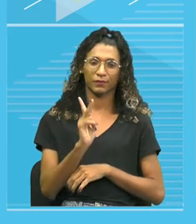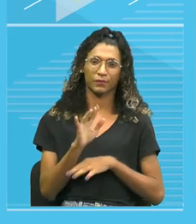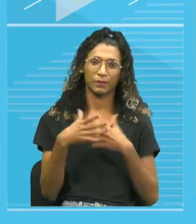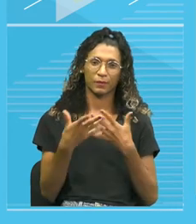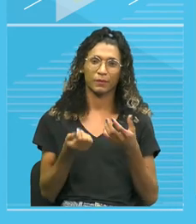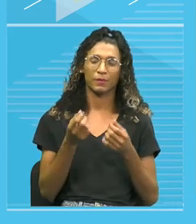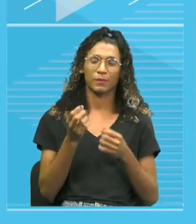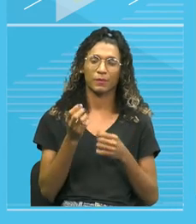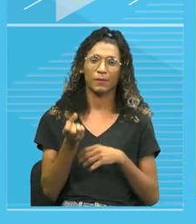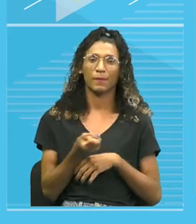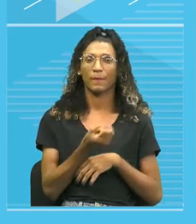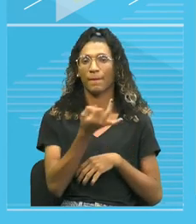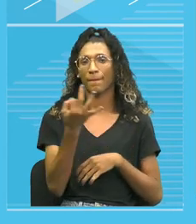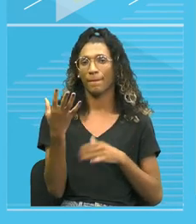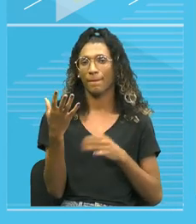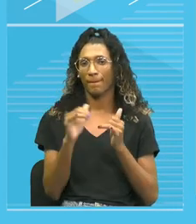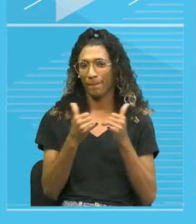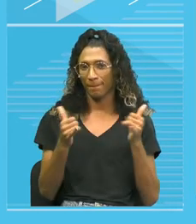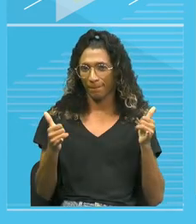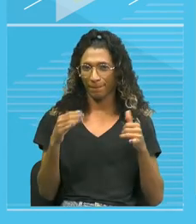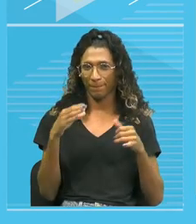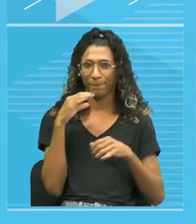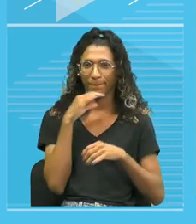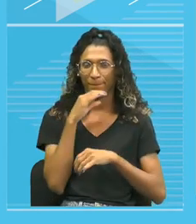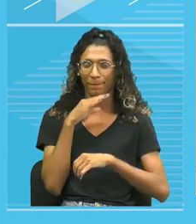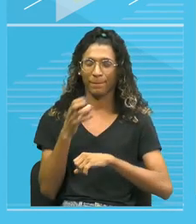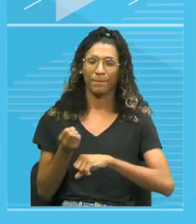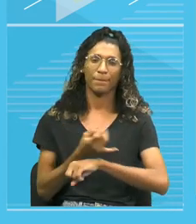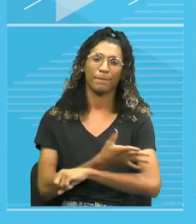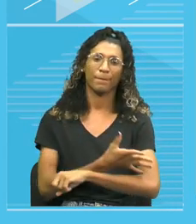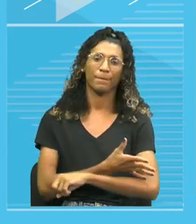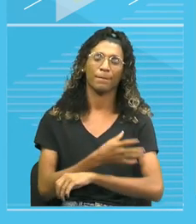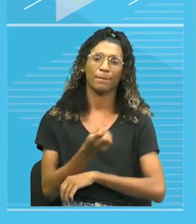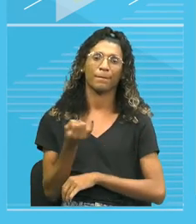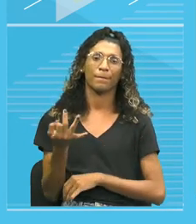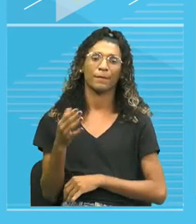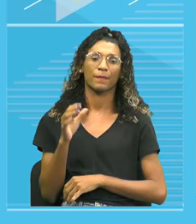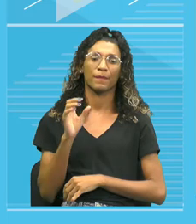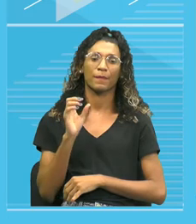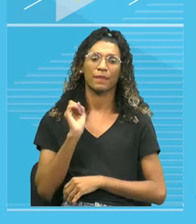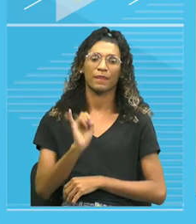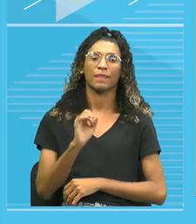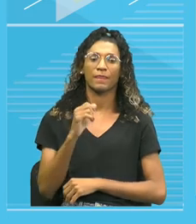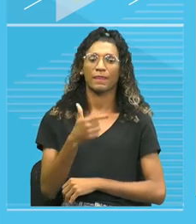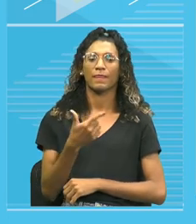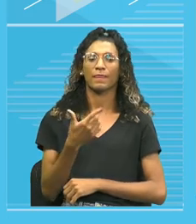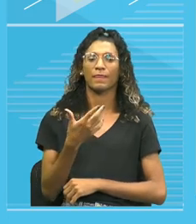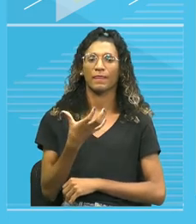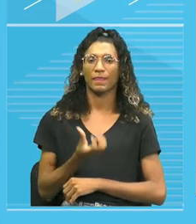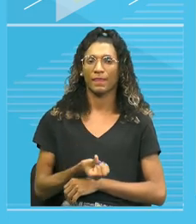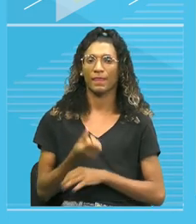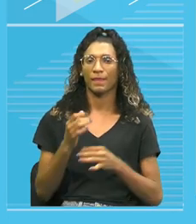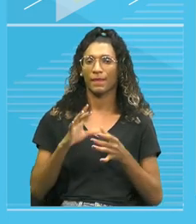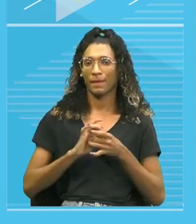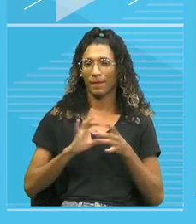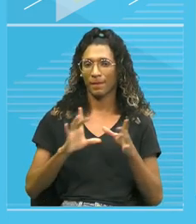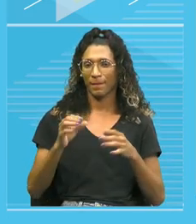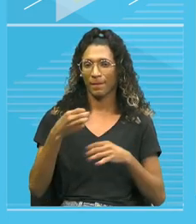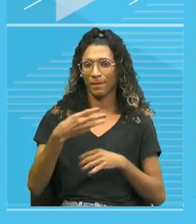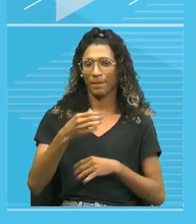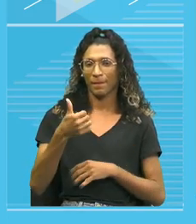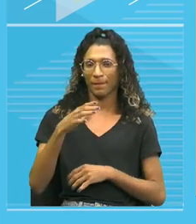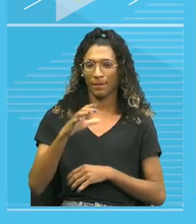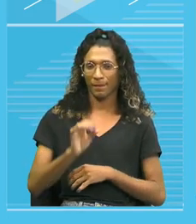tanto de energia que ele vai liberar Então você coloca se 26 gramas libera 310